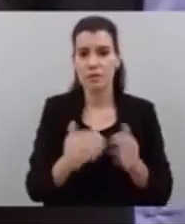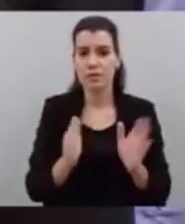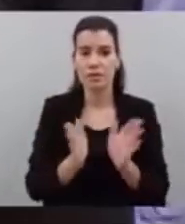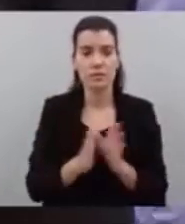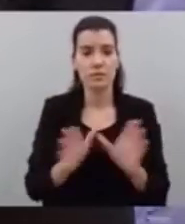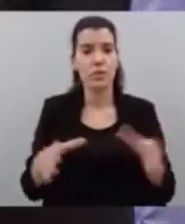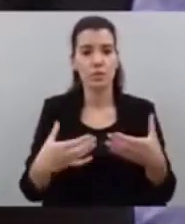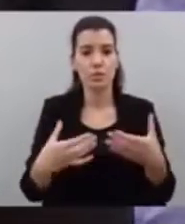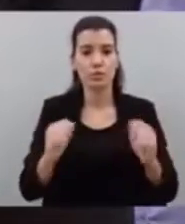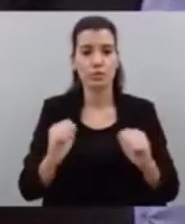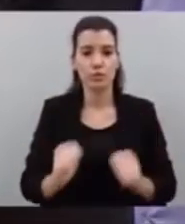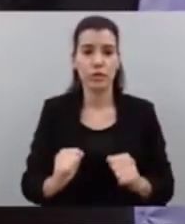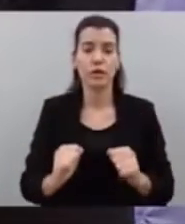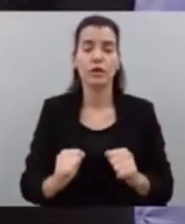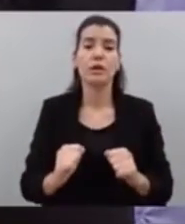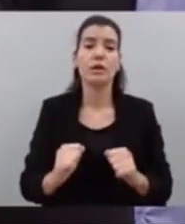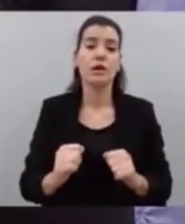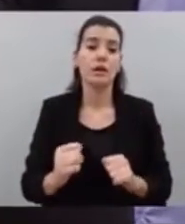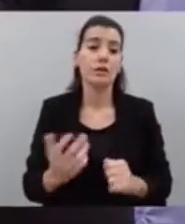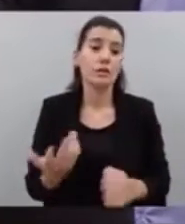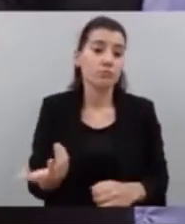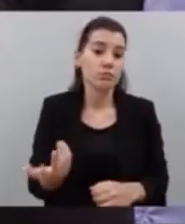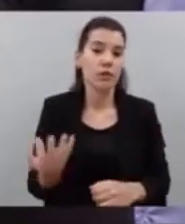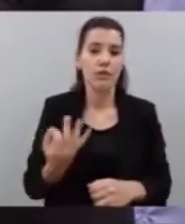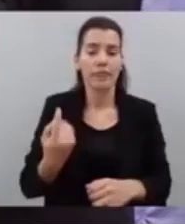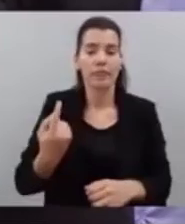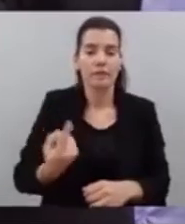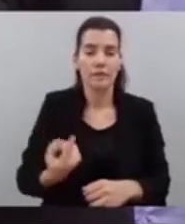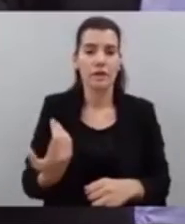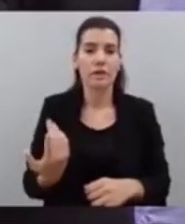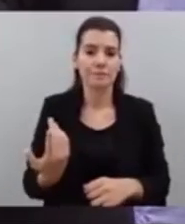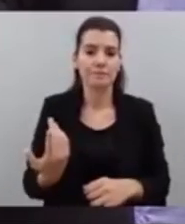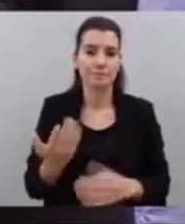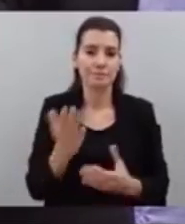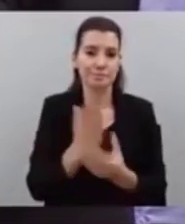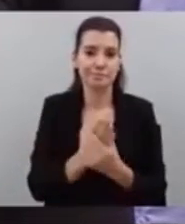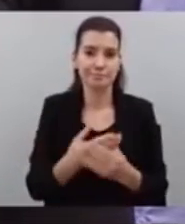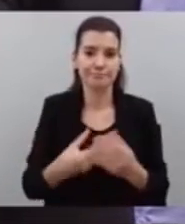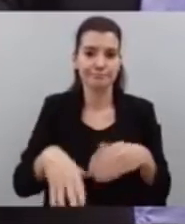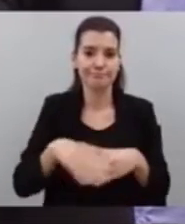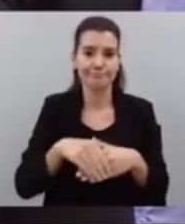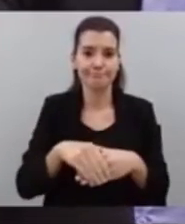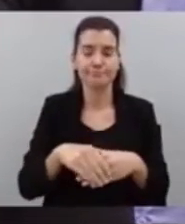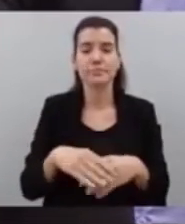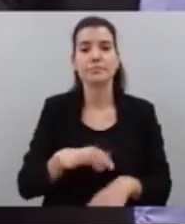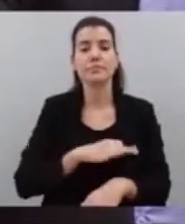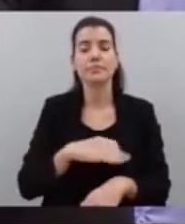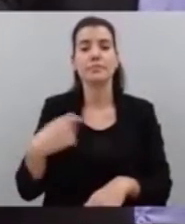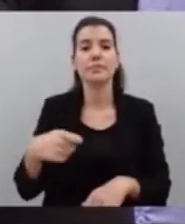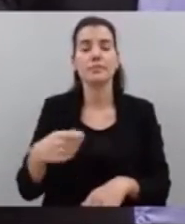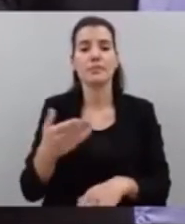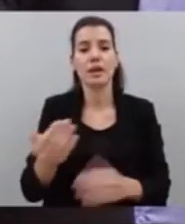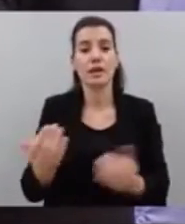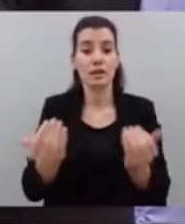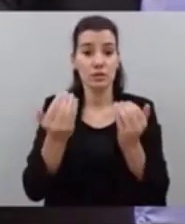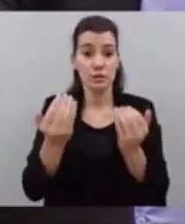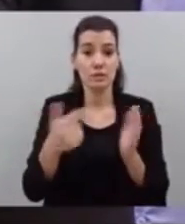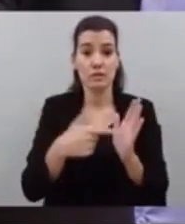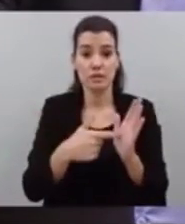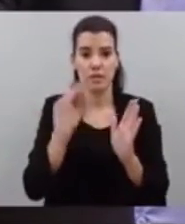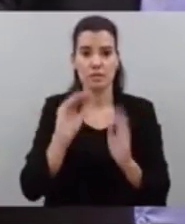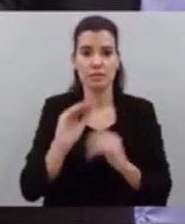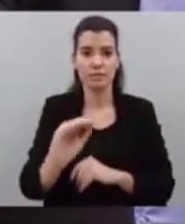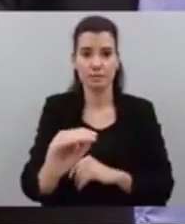municipais, o que, aliás, devia fazer parte da instrução deste processo. Senhora Presidente, a informação recomenda que se